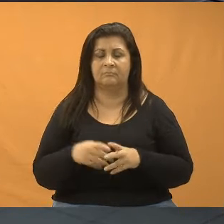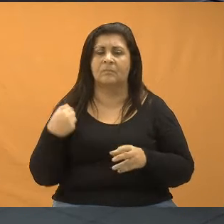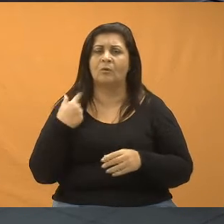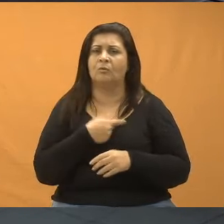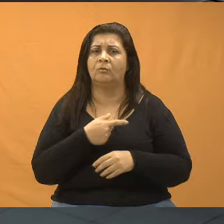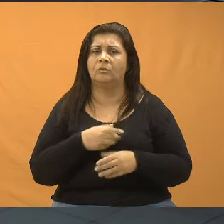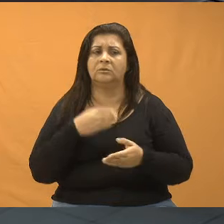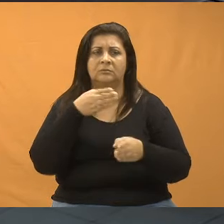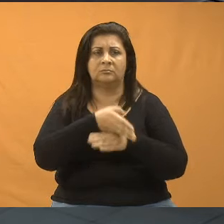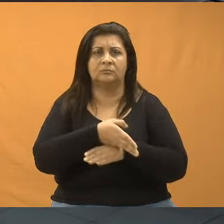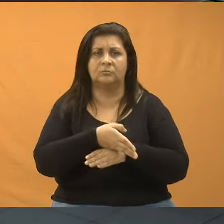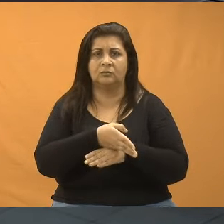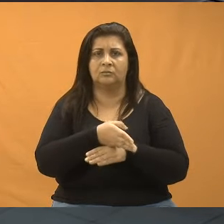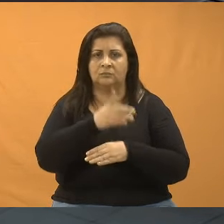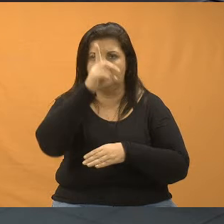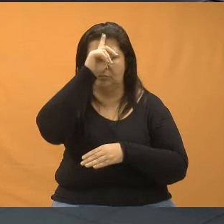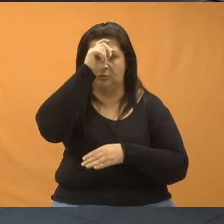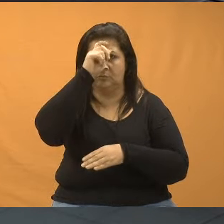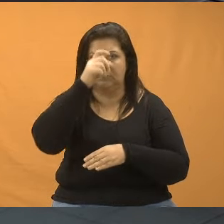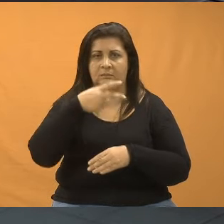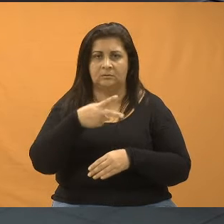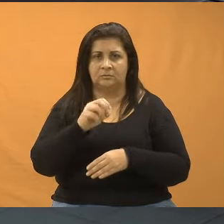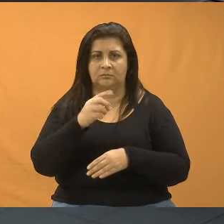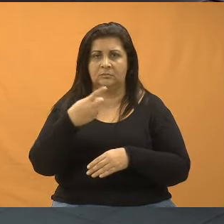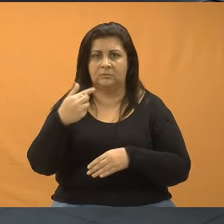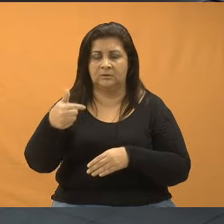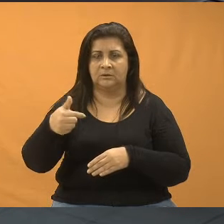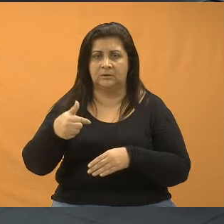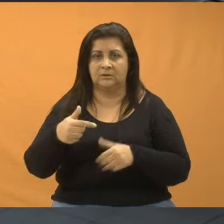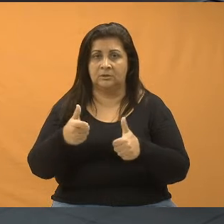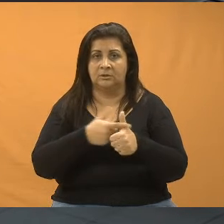em 2017, o déficit mensal chegava a